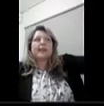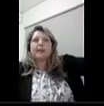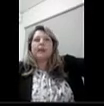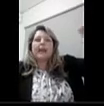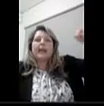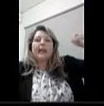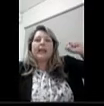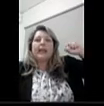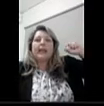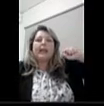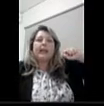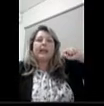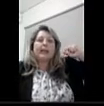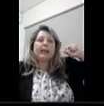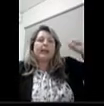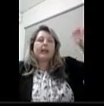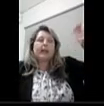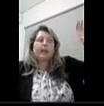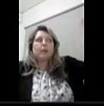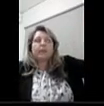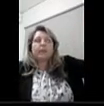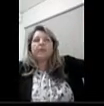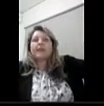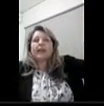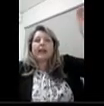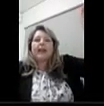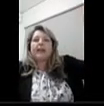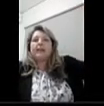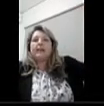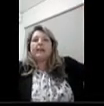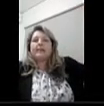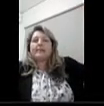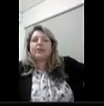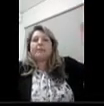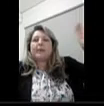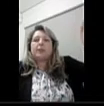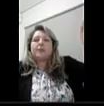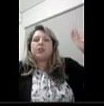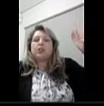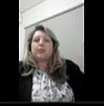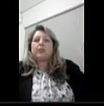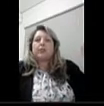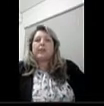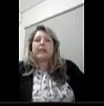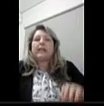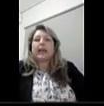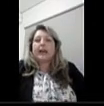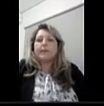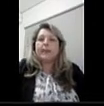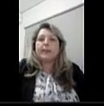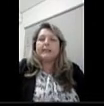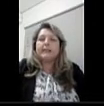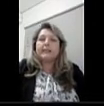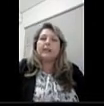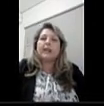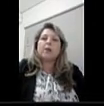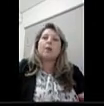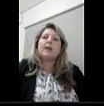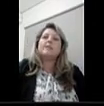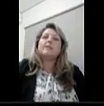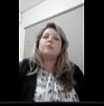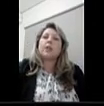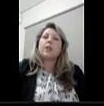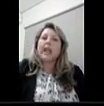exemplo, o que você quer seja bem objetivo e claro, tanto na